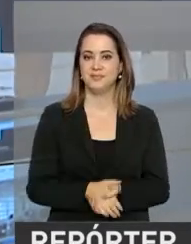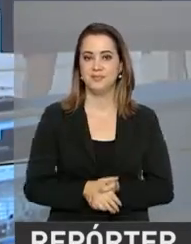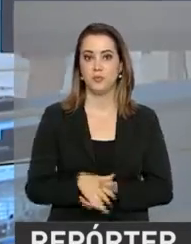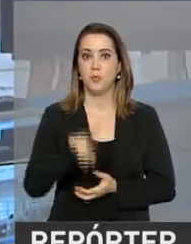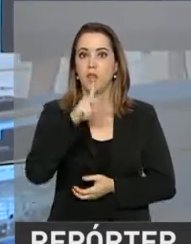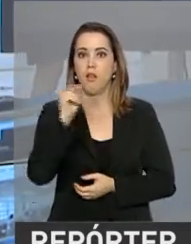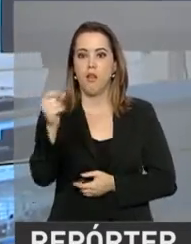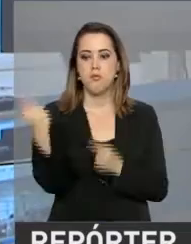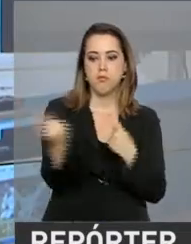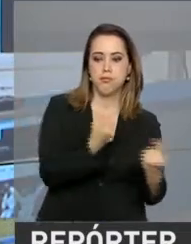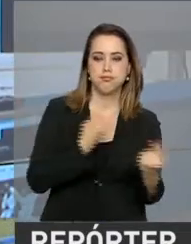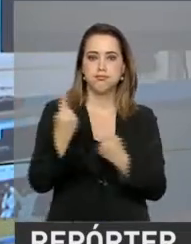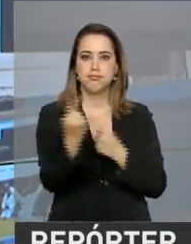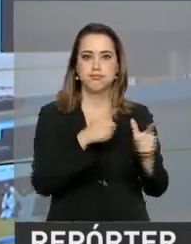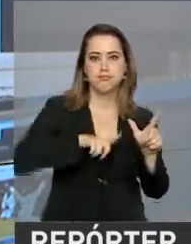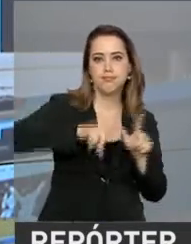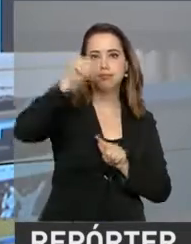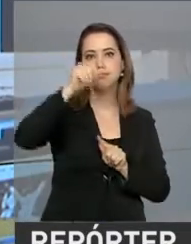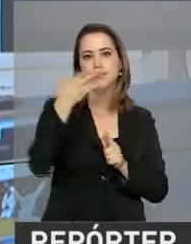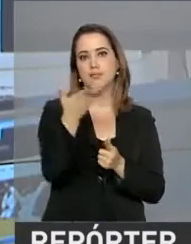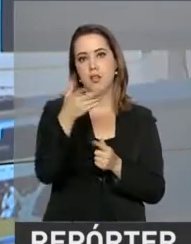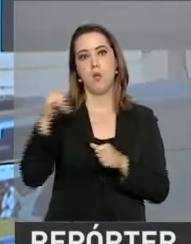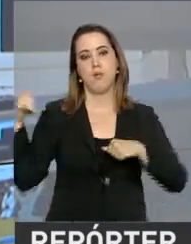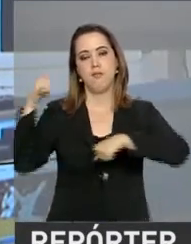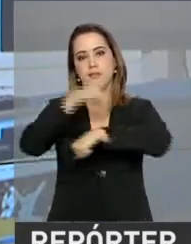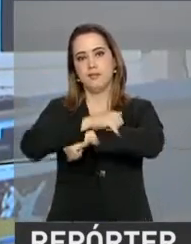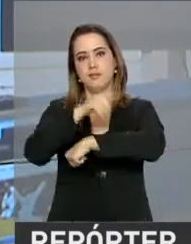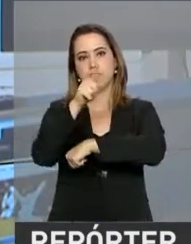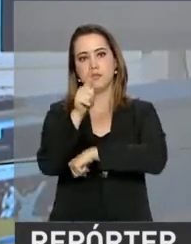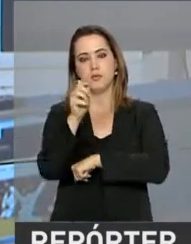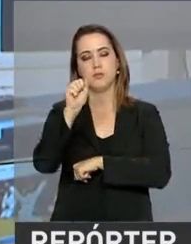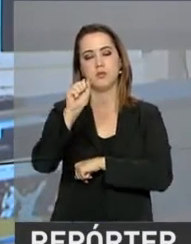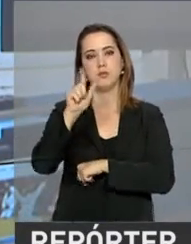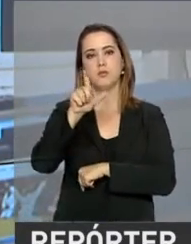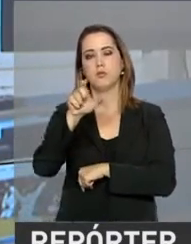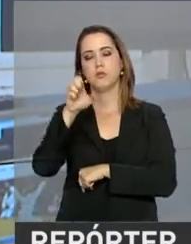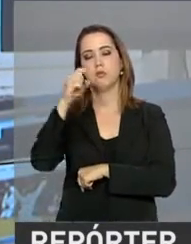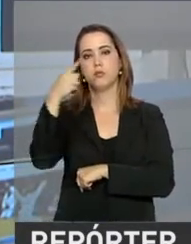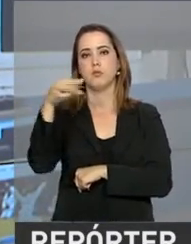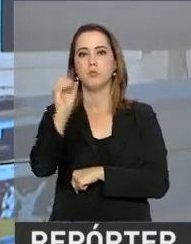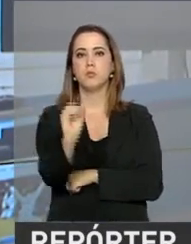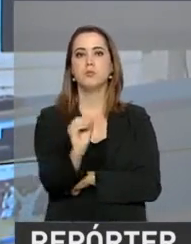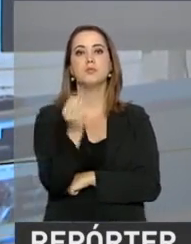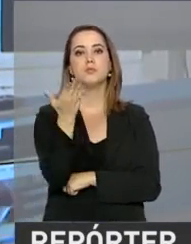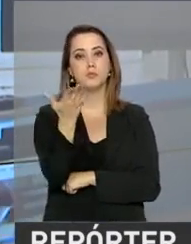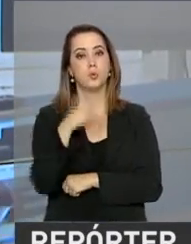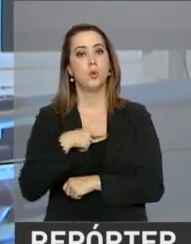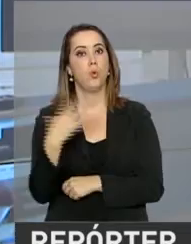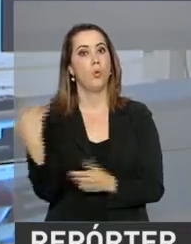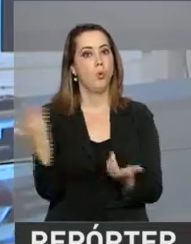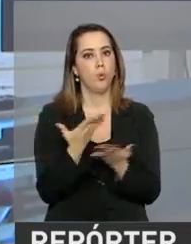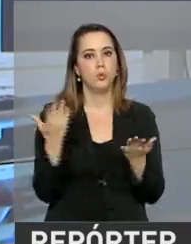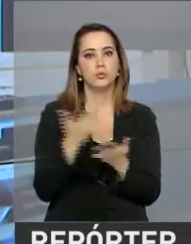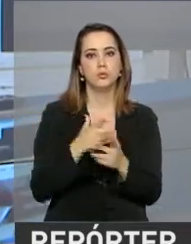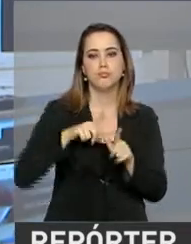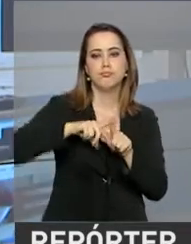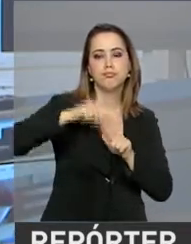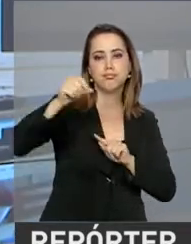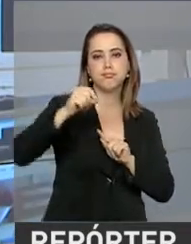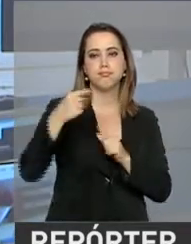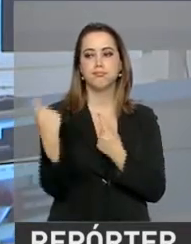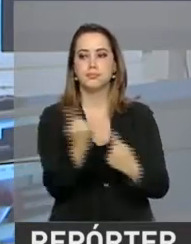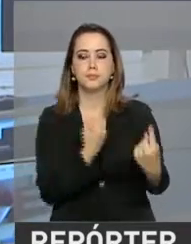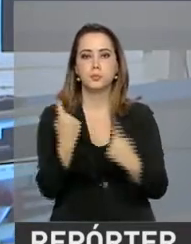no aeroporto do galeão no rio de janeiro o terminal deve registrar nesta segunda-feira o maior movimento desde que foi inaugurado em